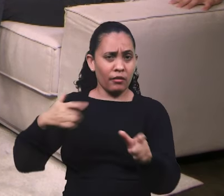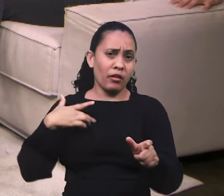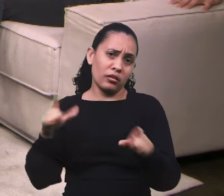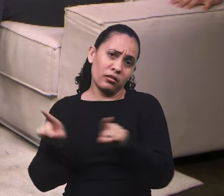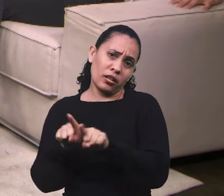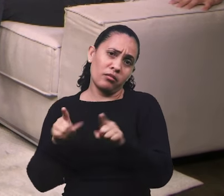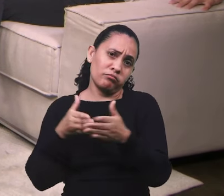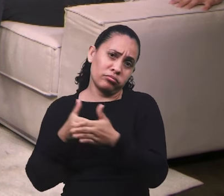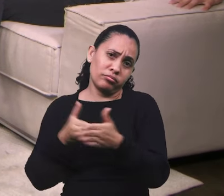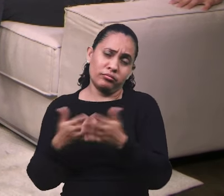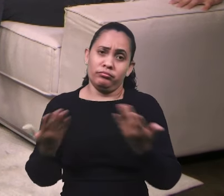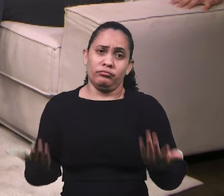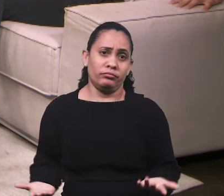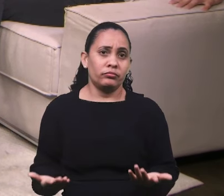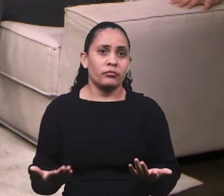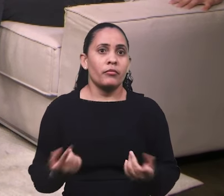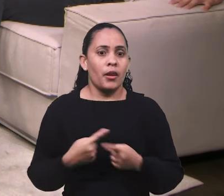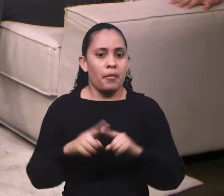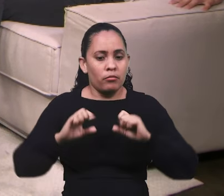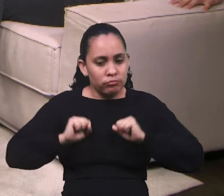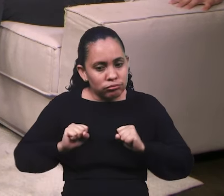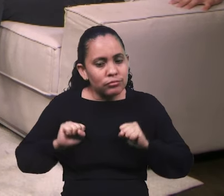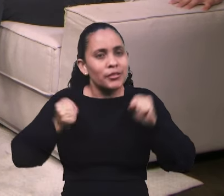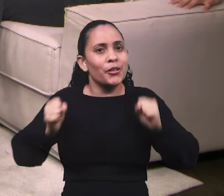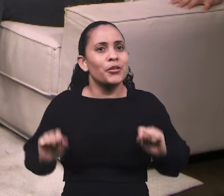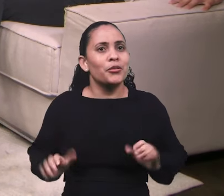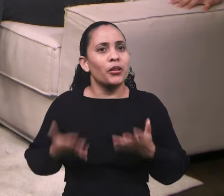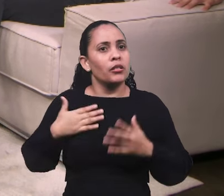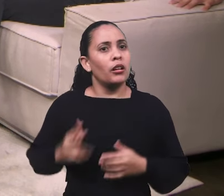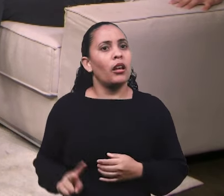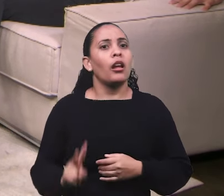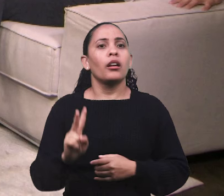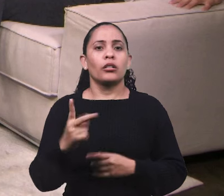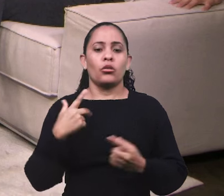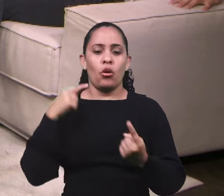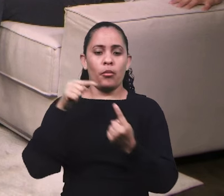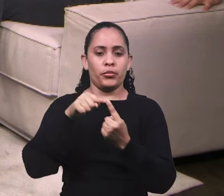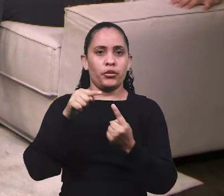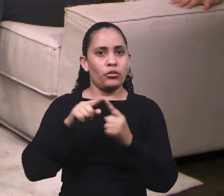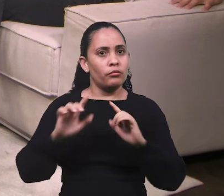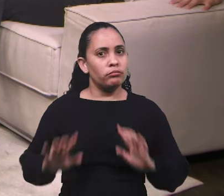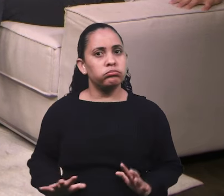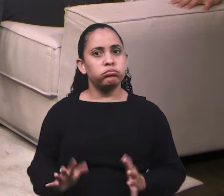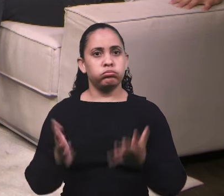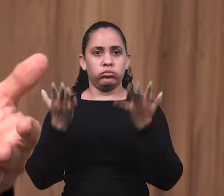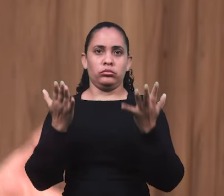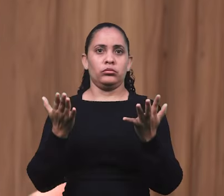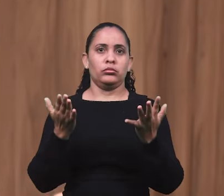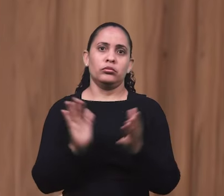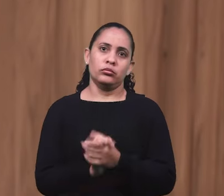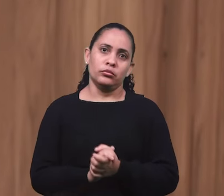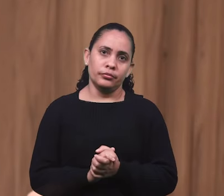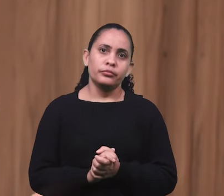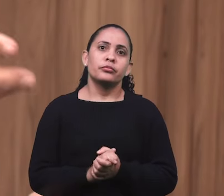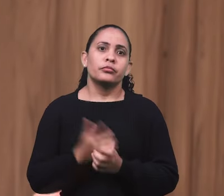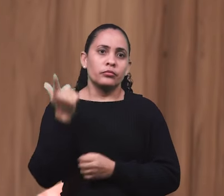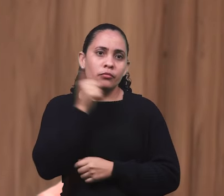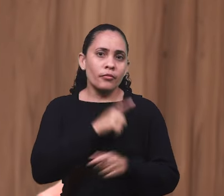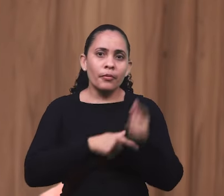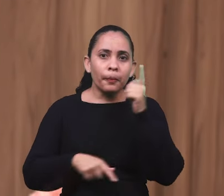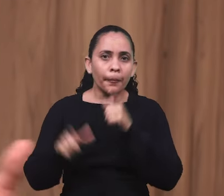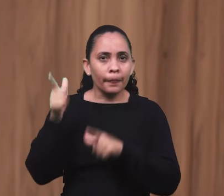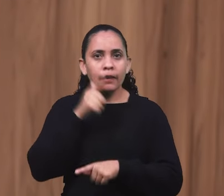todo. Tá? Na resiliência em estabelecer o objetivo e buscar. Então, a rede de contatos é um dos caminhos que o